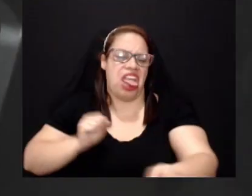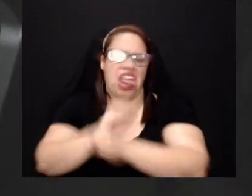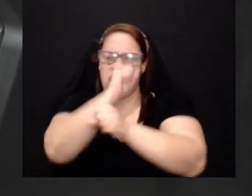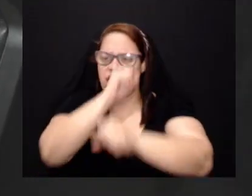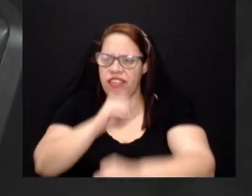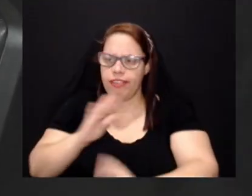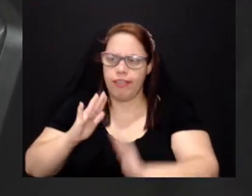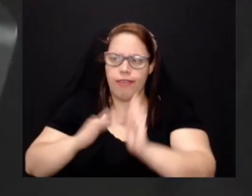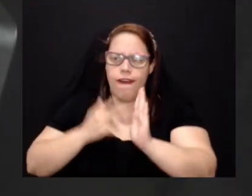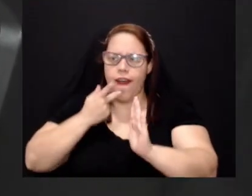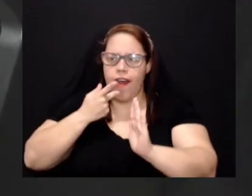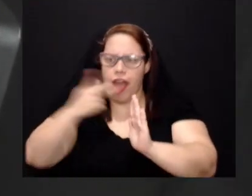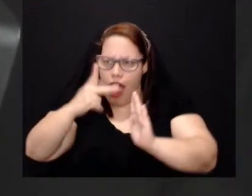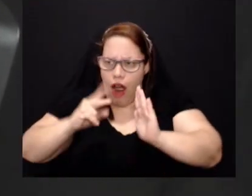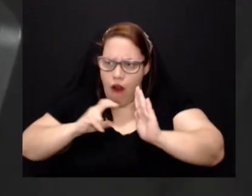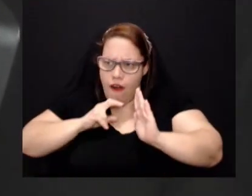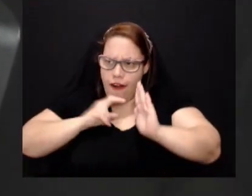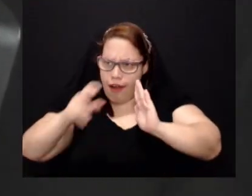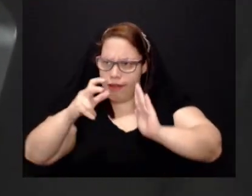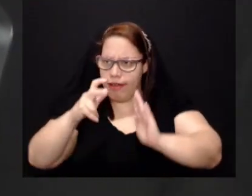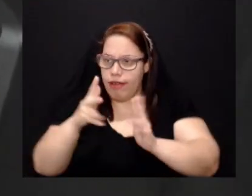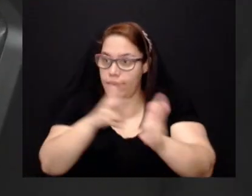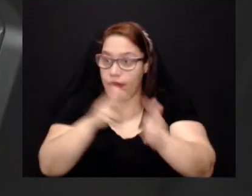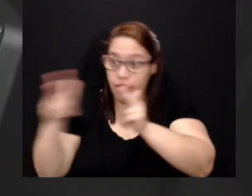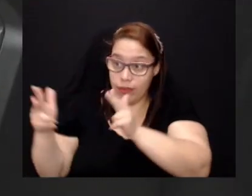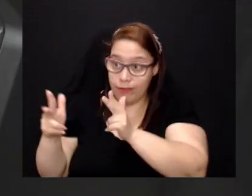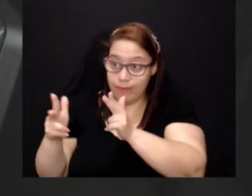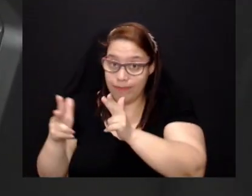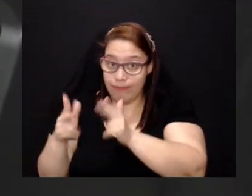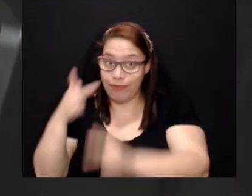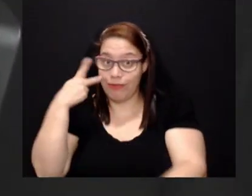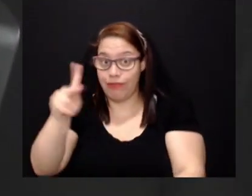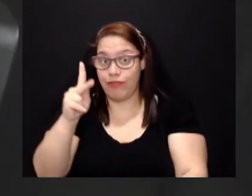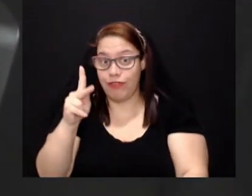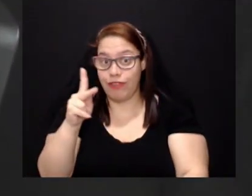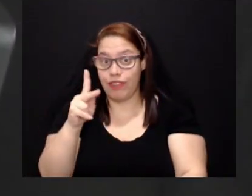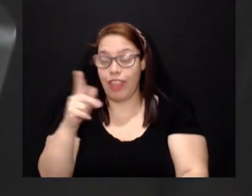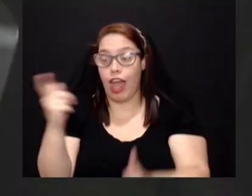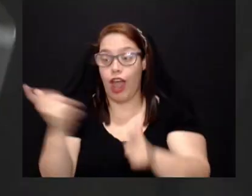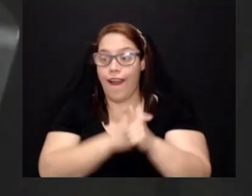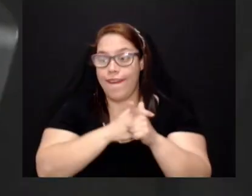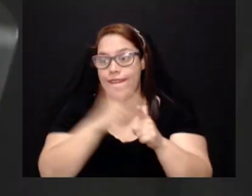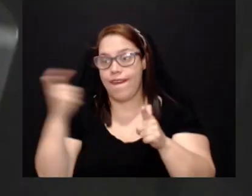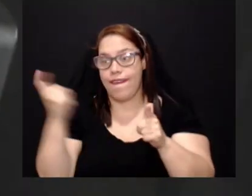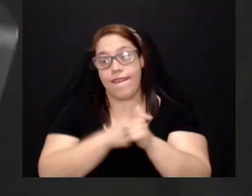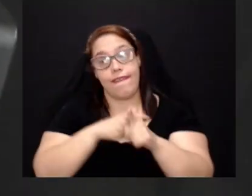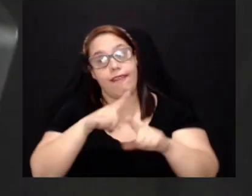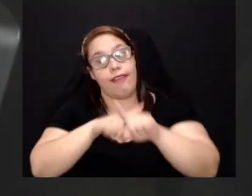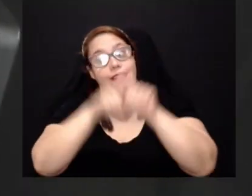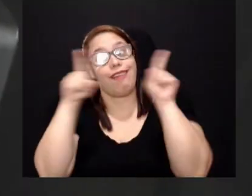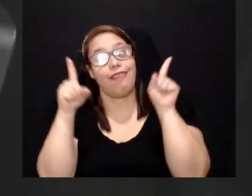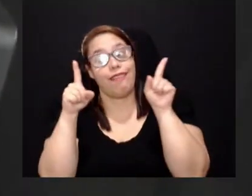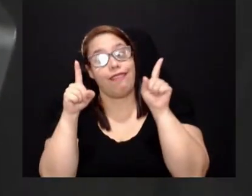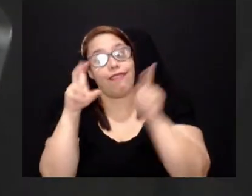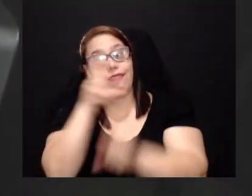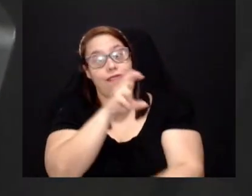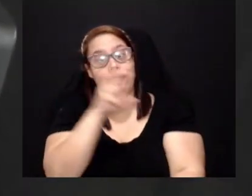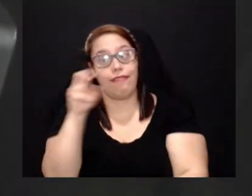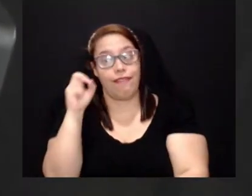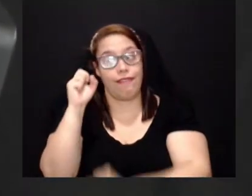minha voz é do mesmo tamanho da sua dívida. Mas de 500 anos, juro